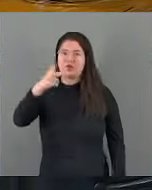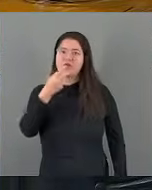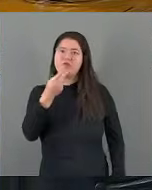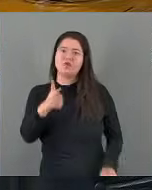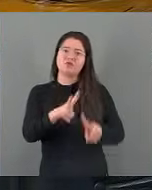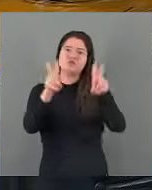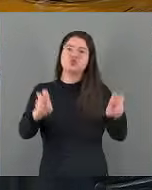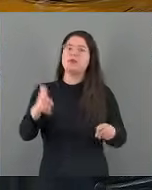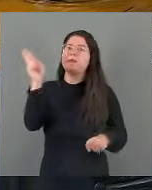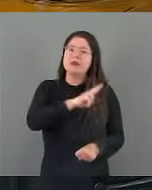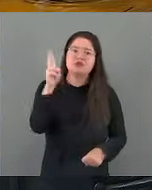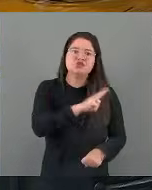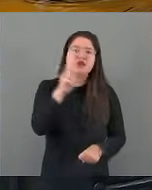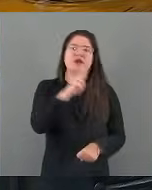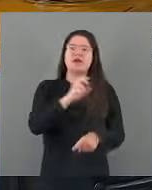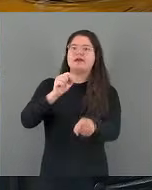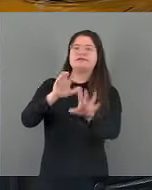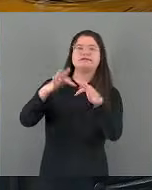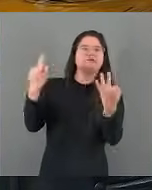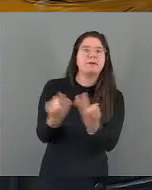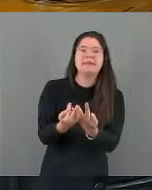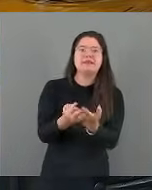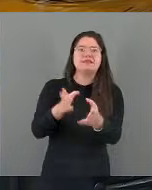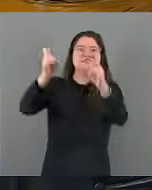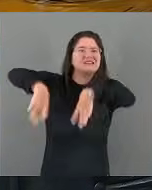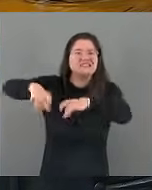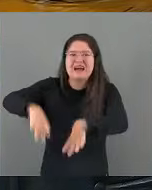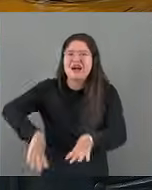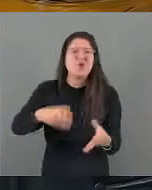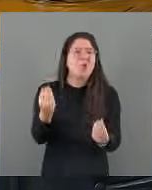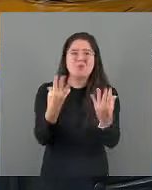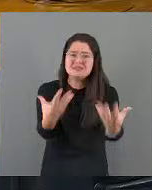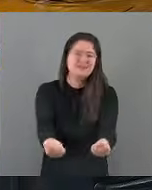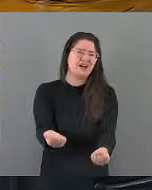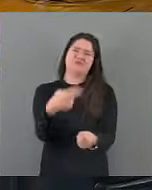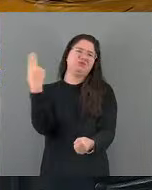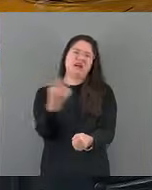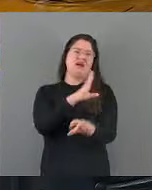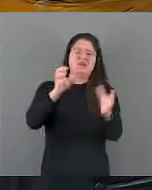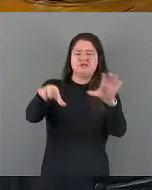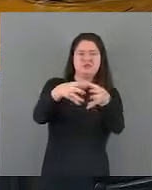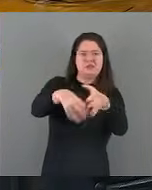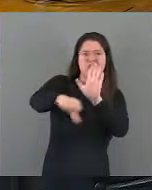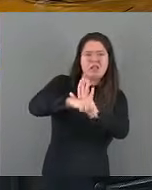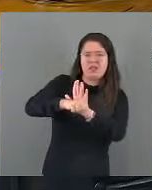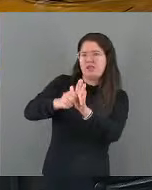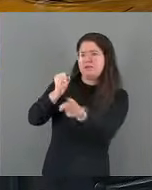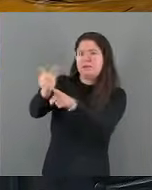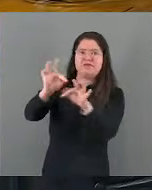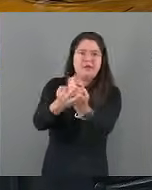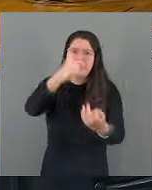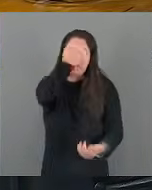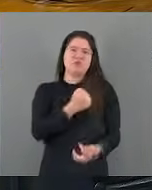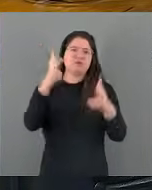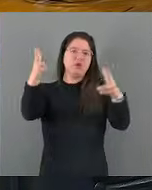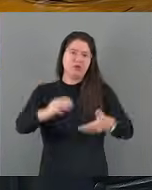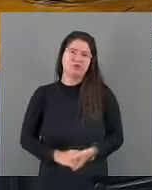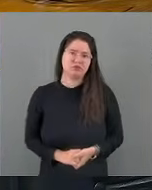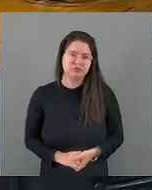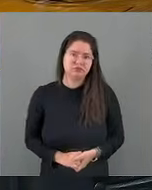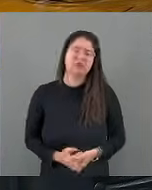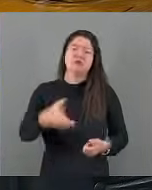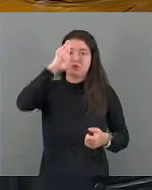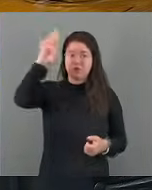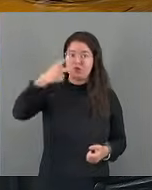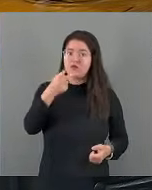questão emergencial, né? Expulsão de família é intolerável. Né? Eu não vejo outra palavra, é terrorismo. Aí o senhor